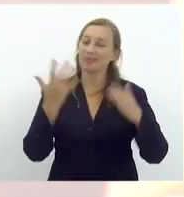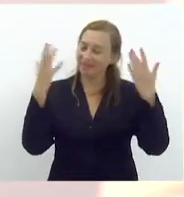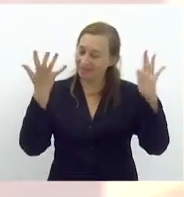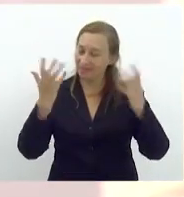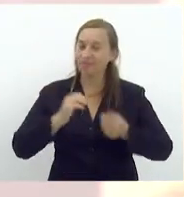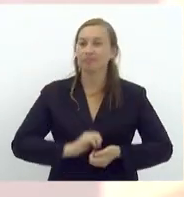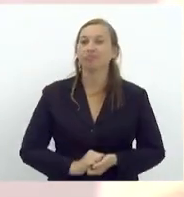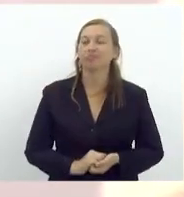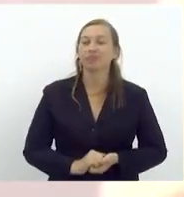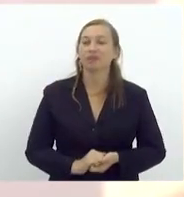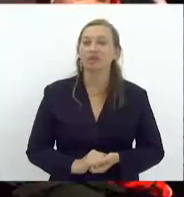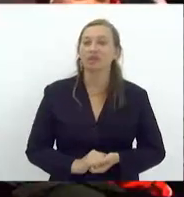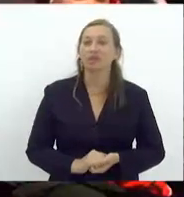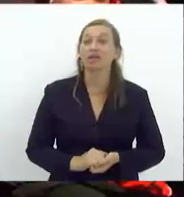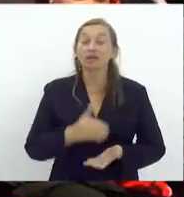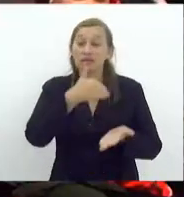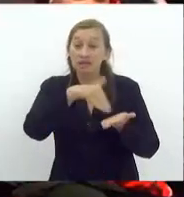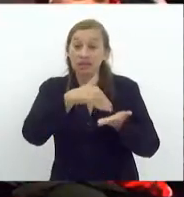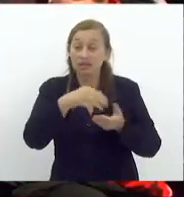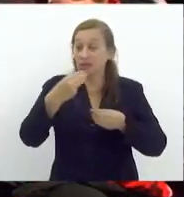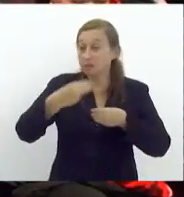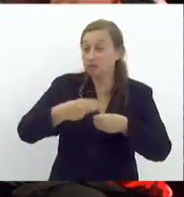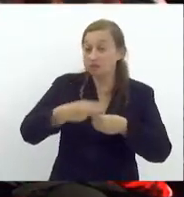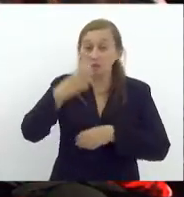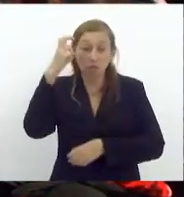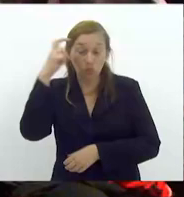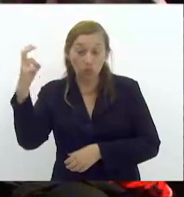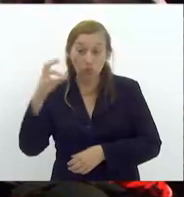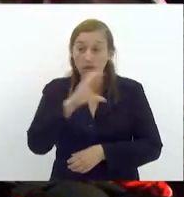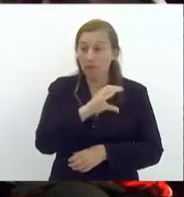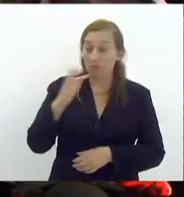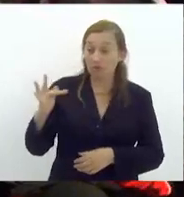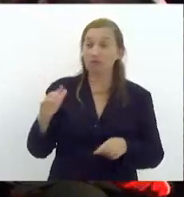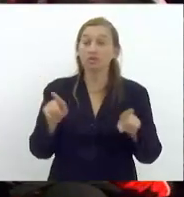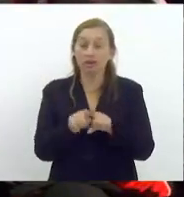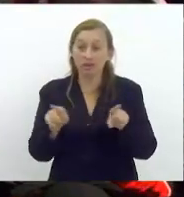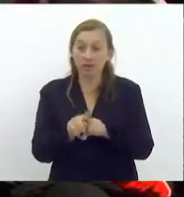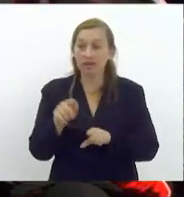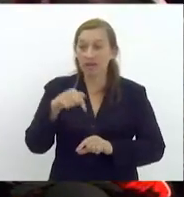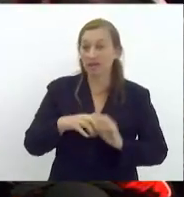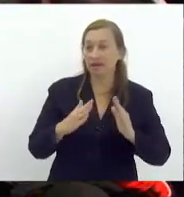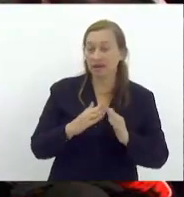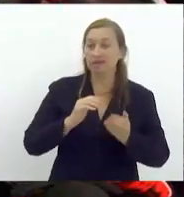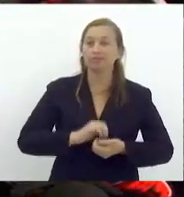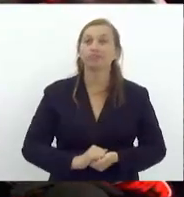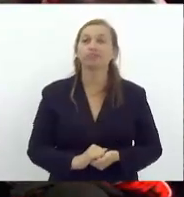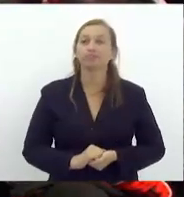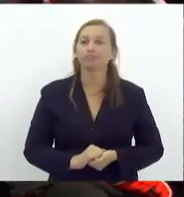é a secretaria municipal de cultura de Cabo Frio também tá aqui na casa